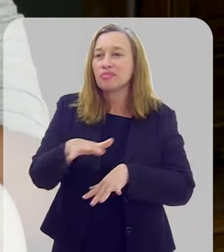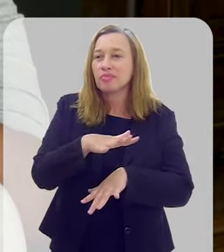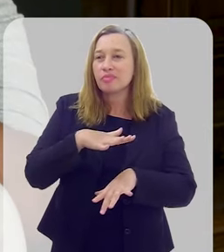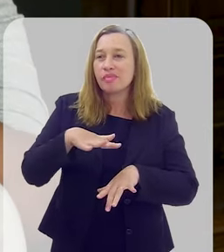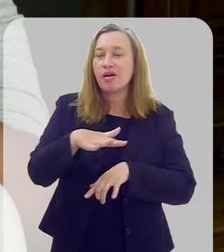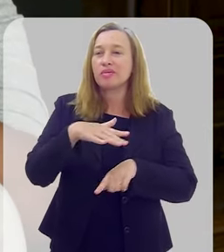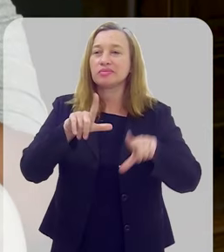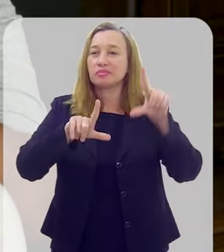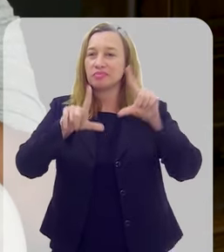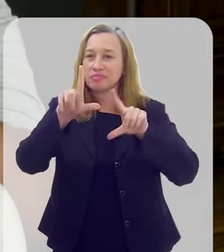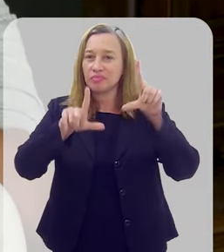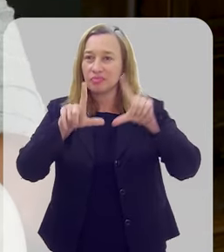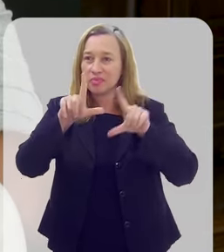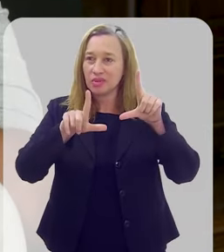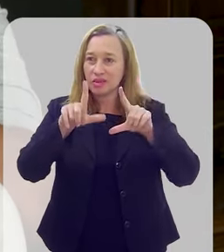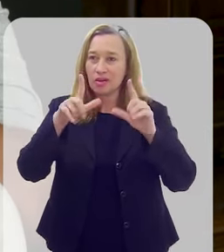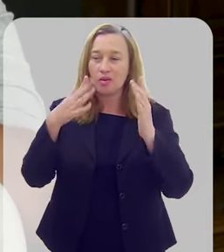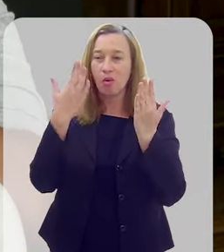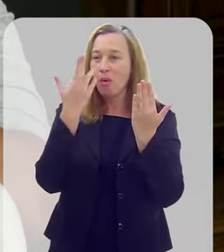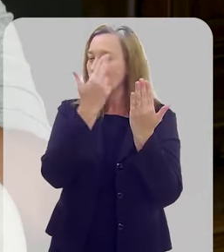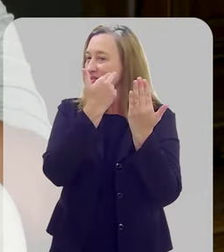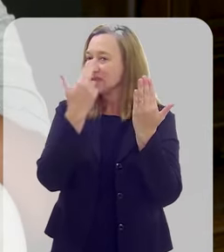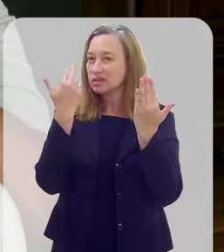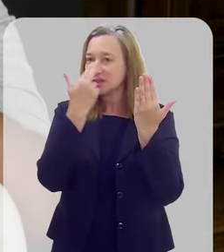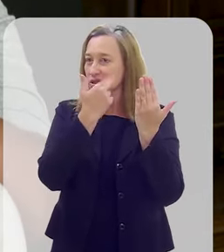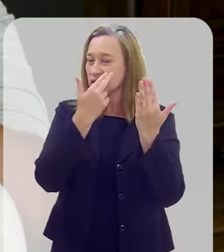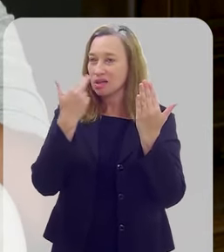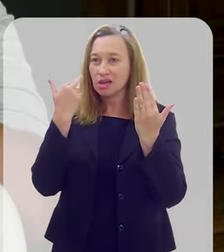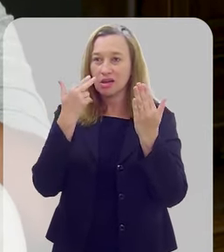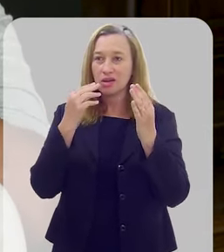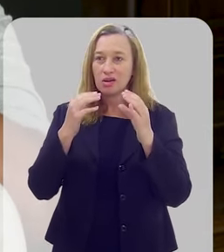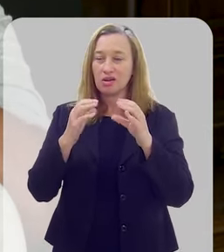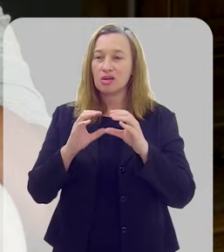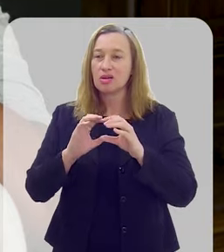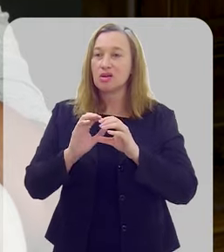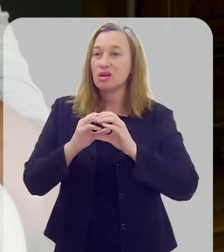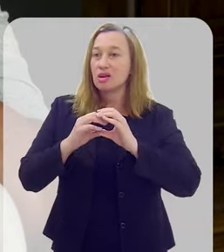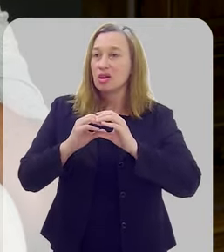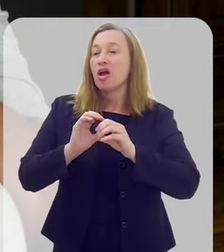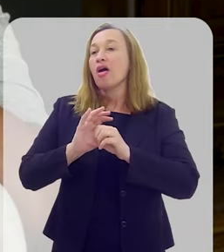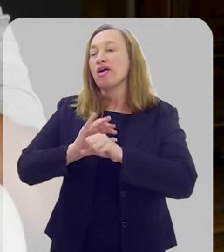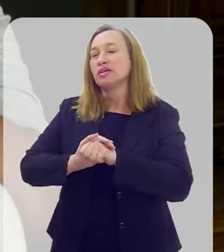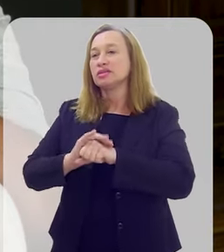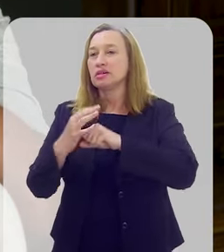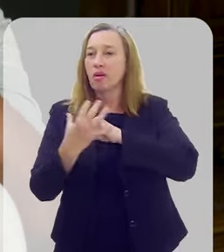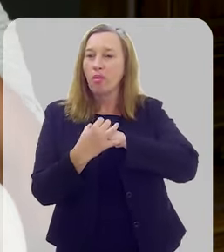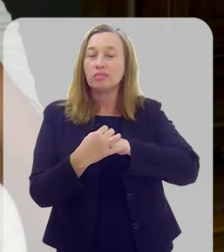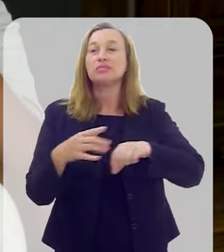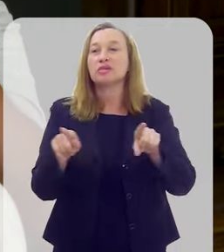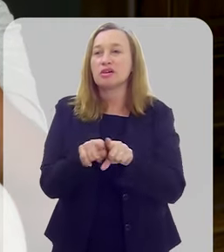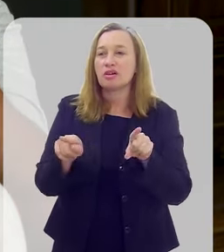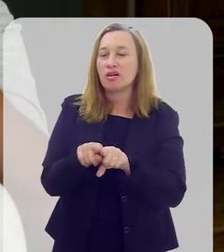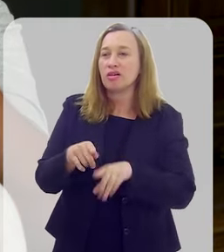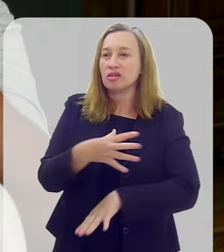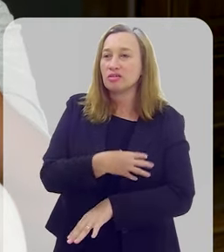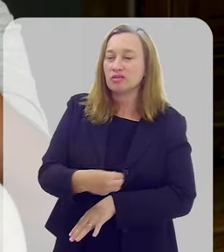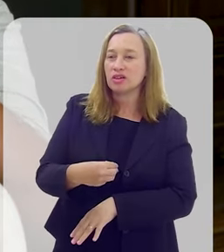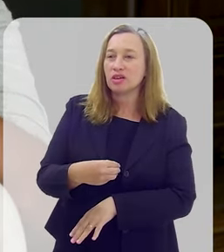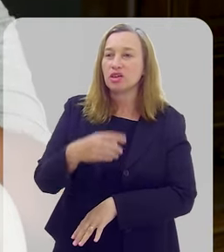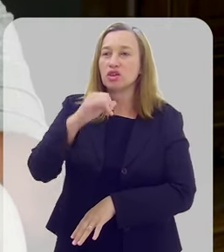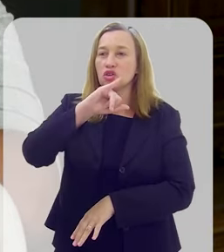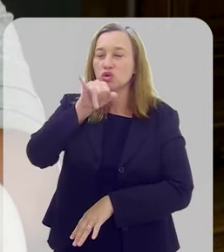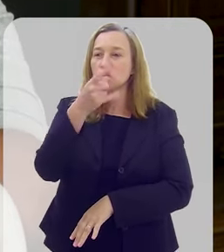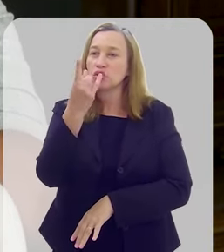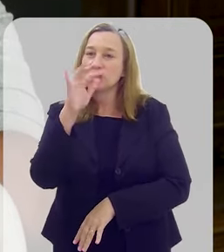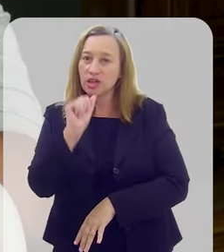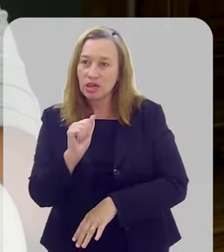mundo da televisão né Ela é uma das maquiadoras da Rede Record televisão minha filha Um beijo PR minha filha Juliana né